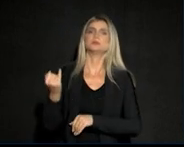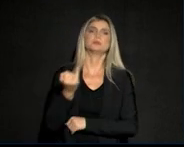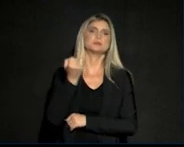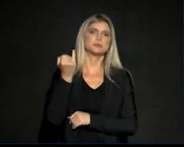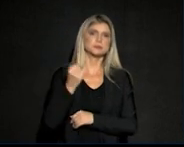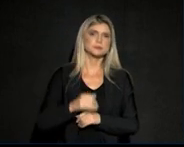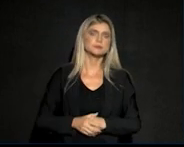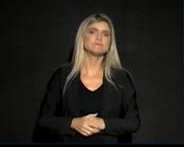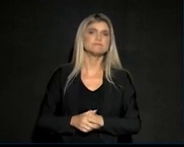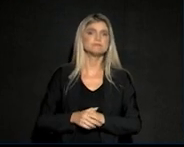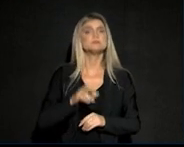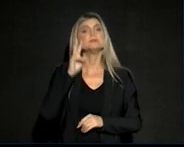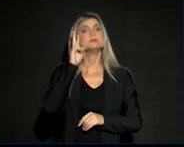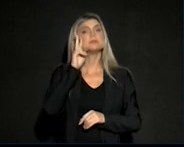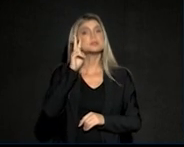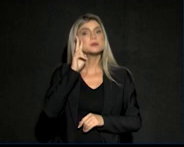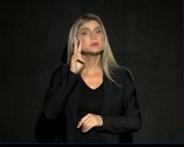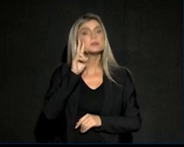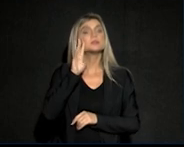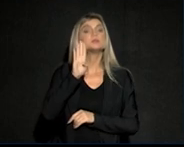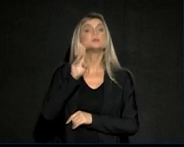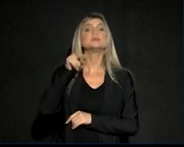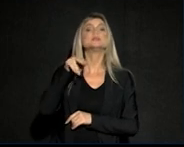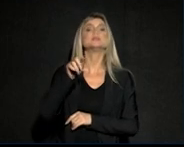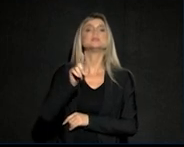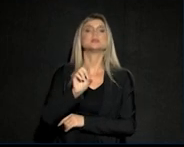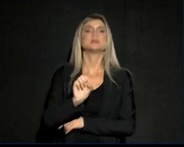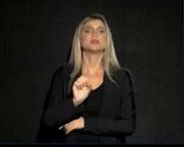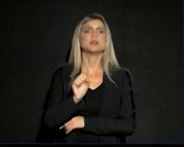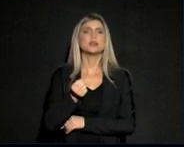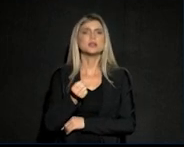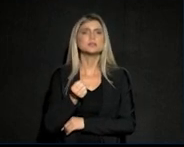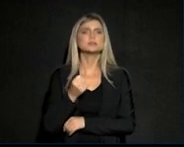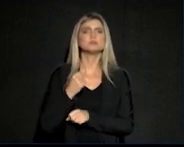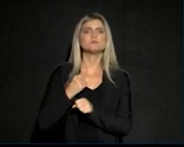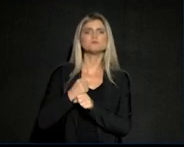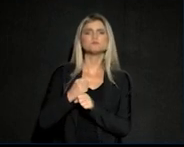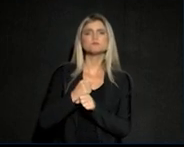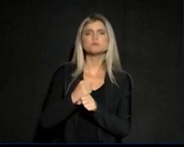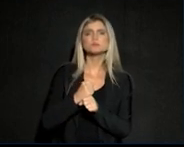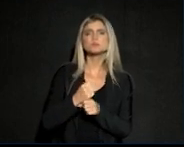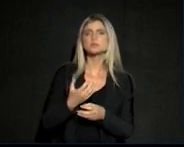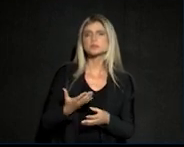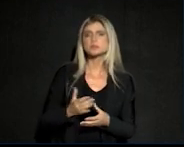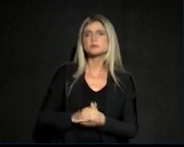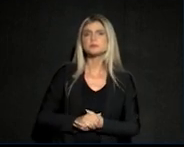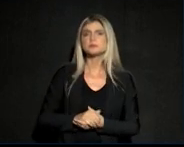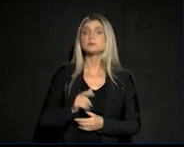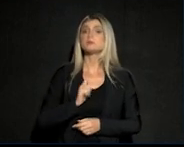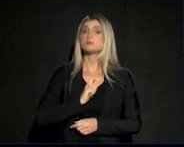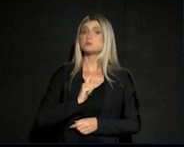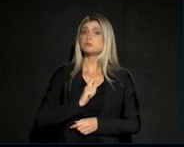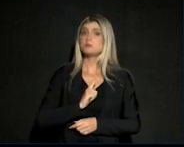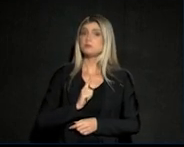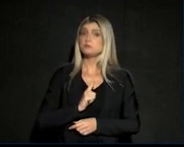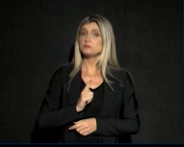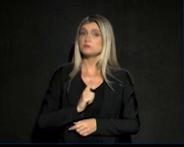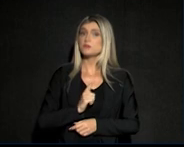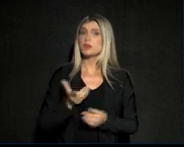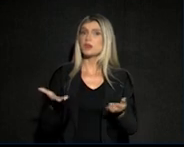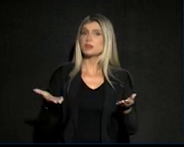causou isso E aí Lembrando que o BNDS ele ele foi sendo construído ao longo de 70 anos a gente tem o BNDS mais recente agora dessa geração